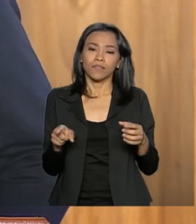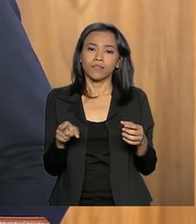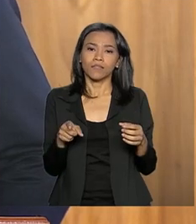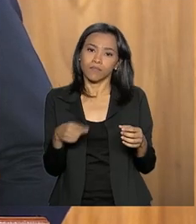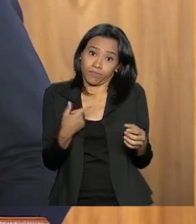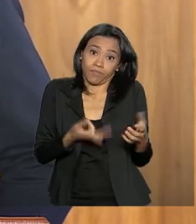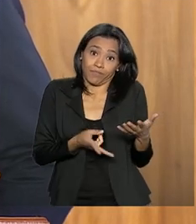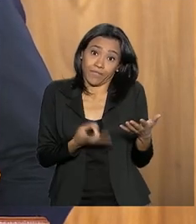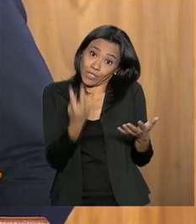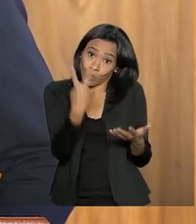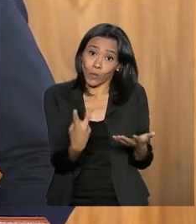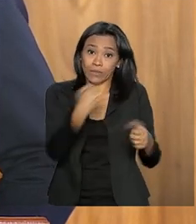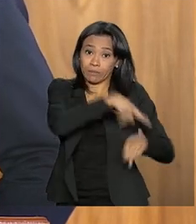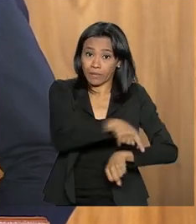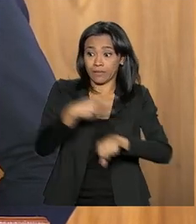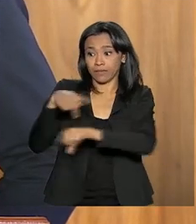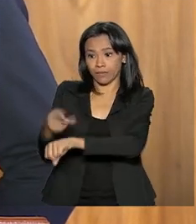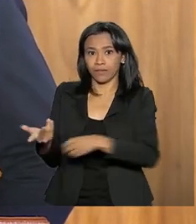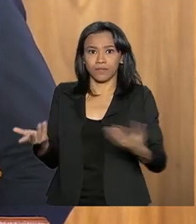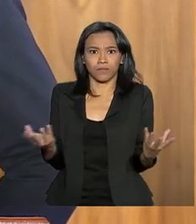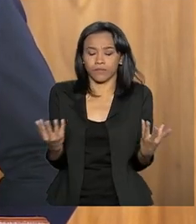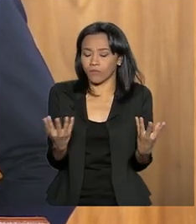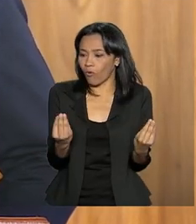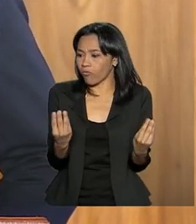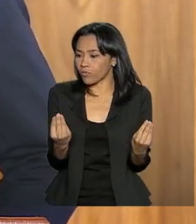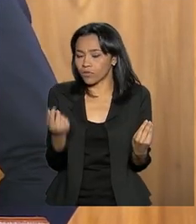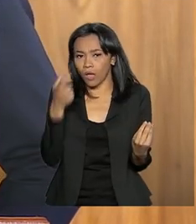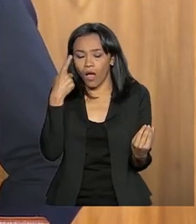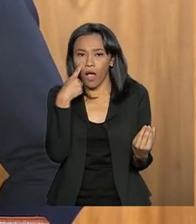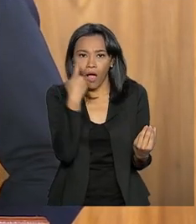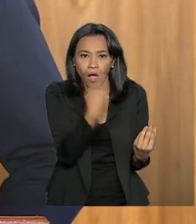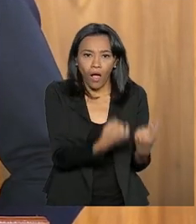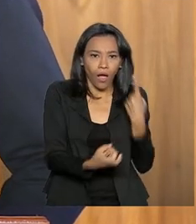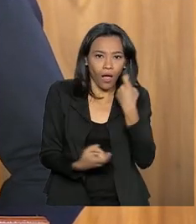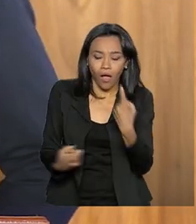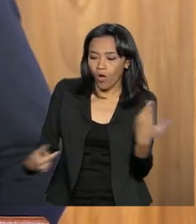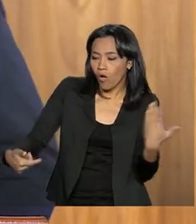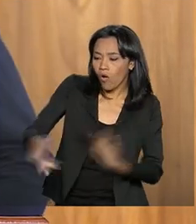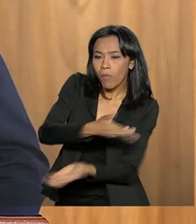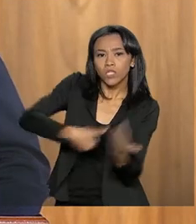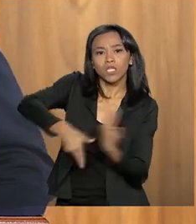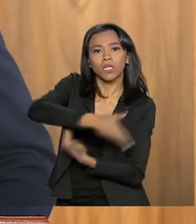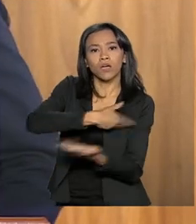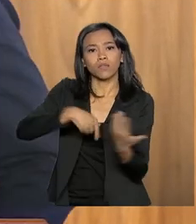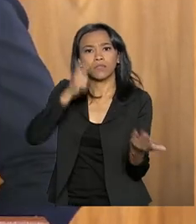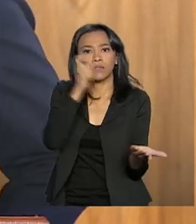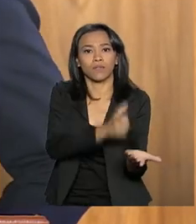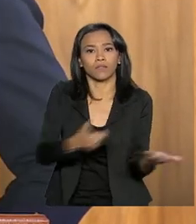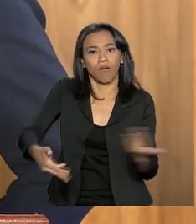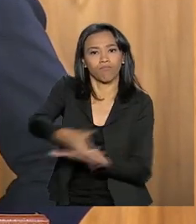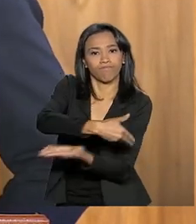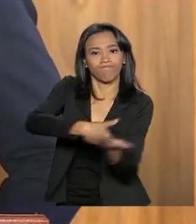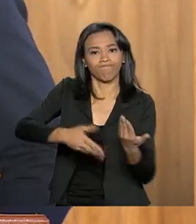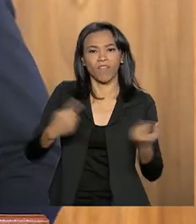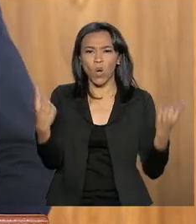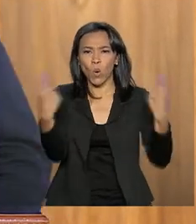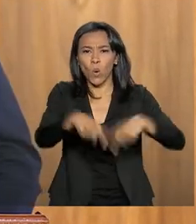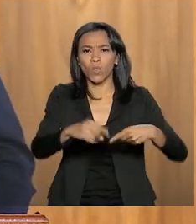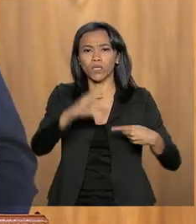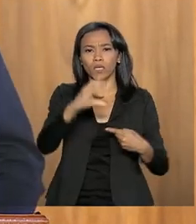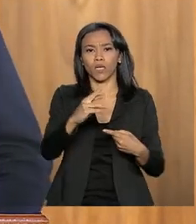de ser, entre dois países com tantos interesses compartilhados. Combate ao crime